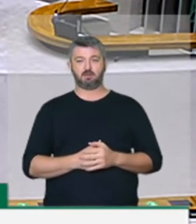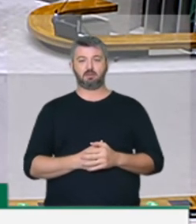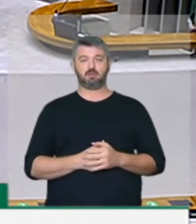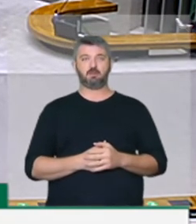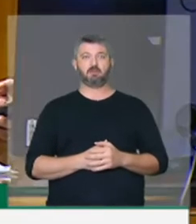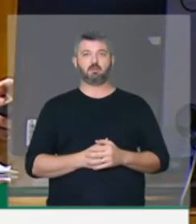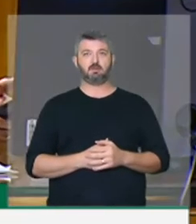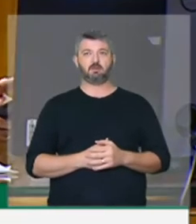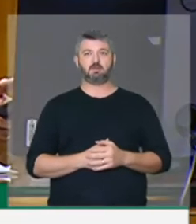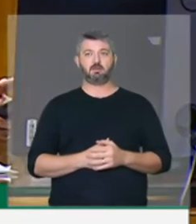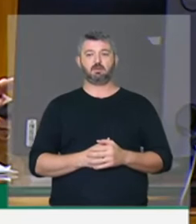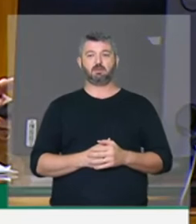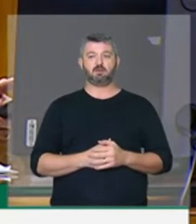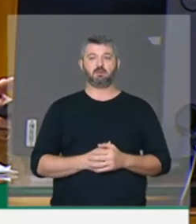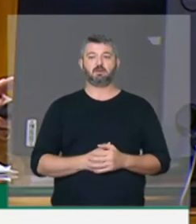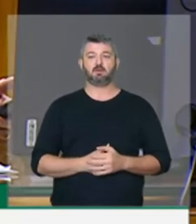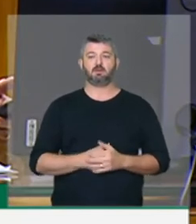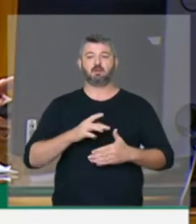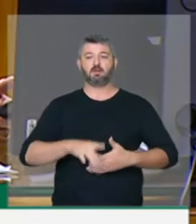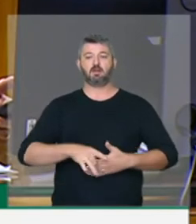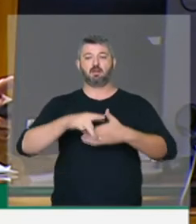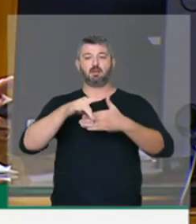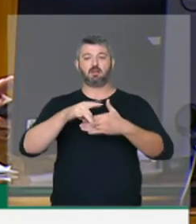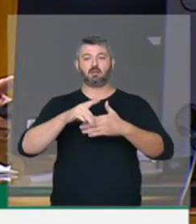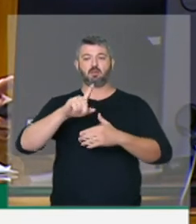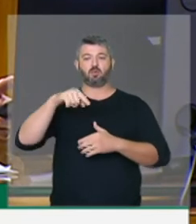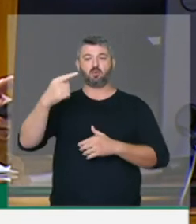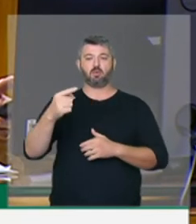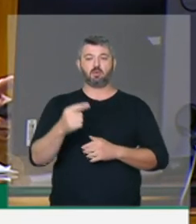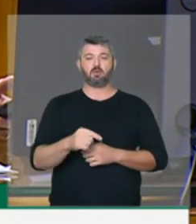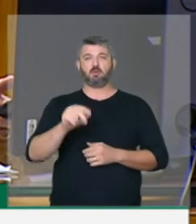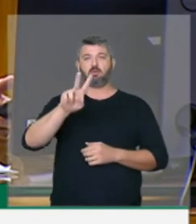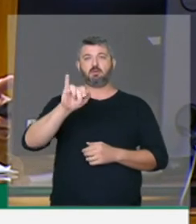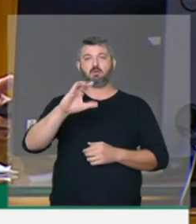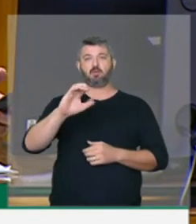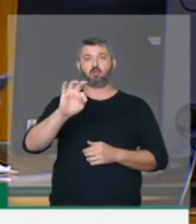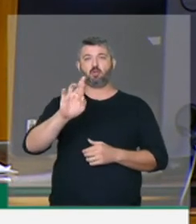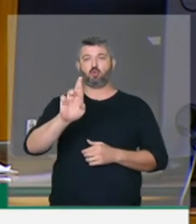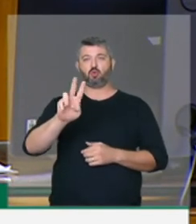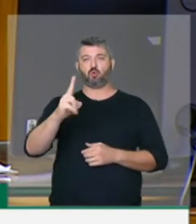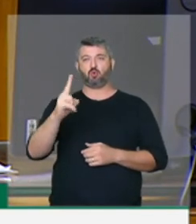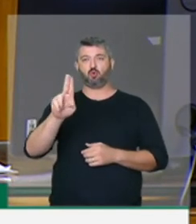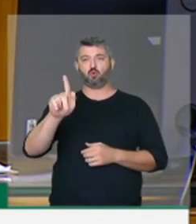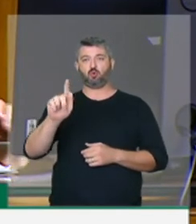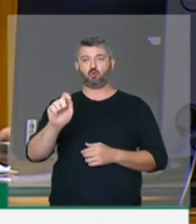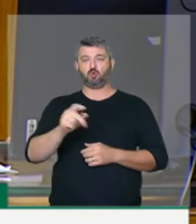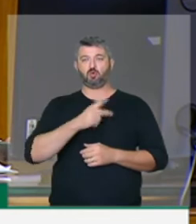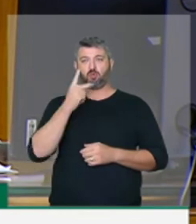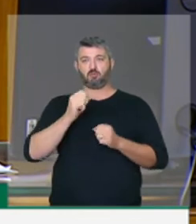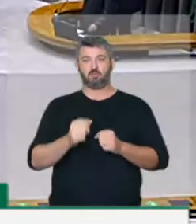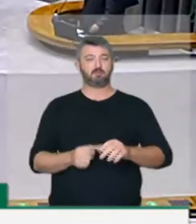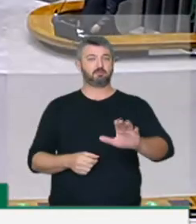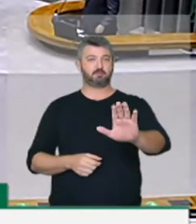Presidente, quer... tempo de líder, deputado de líder, o deputado Vitor Hugo. Por favor, Vossa Excelência, com a palavra. Eu queria